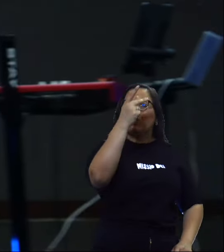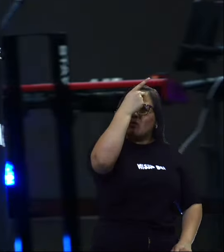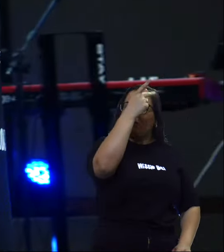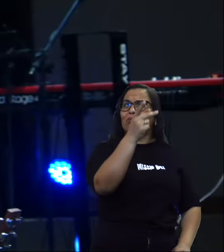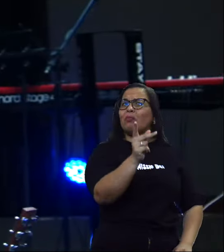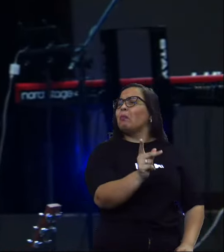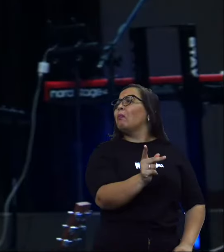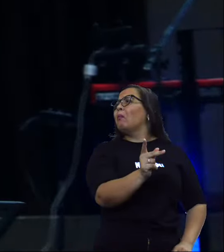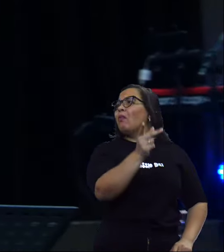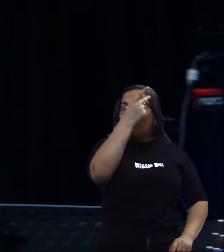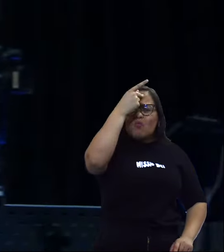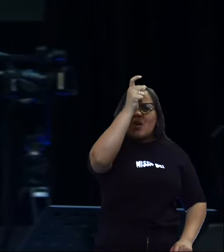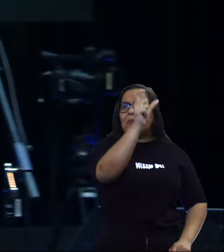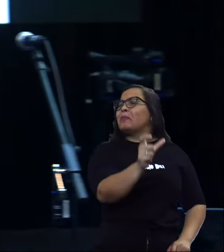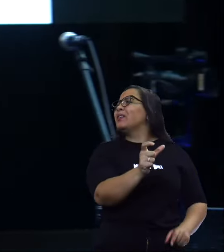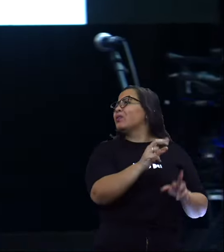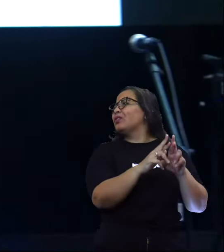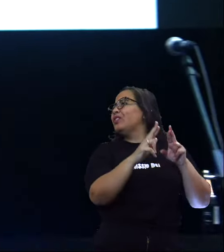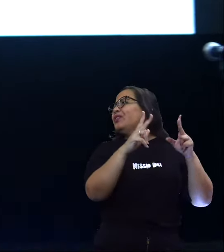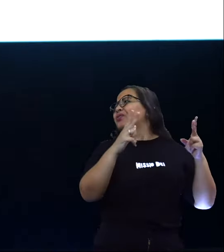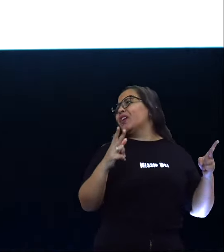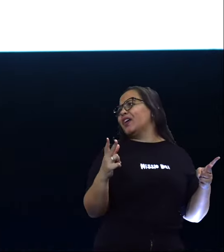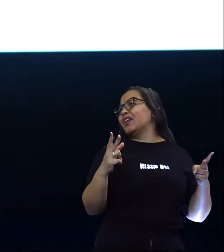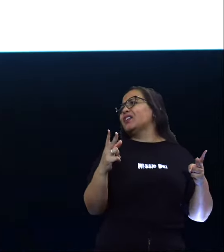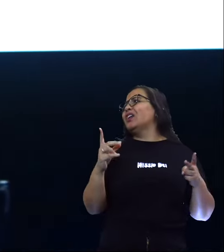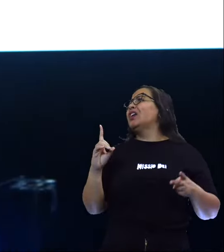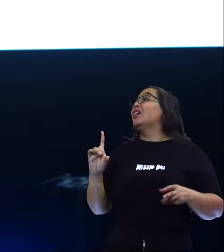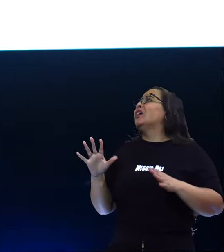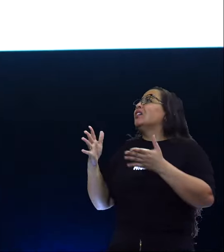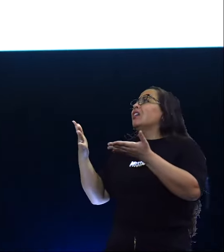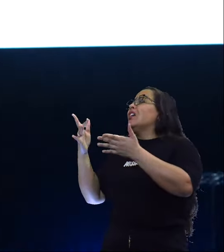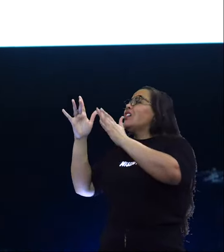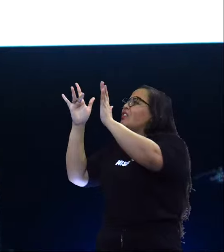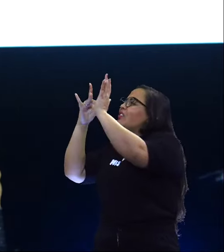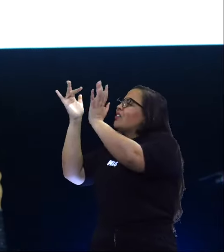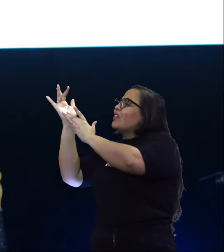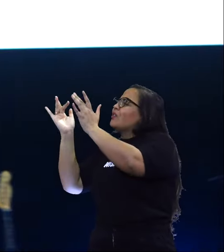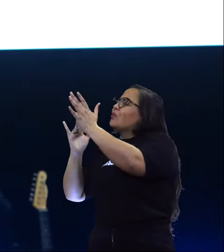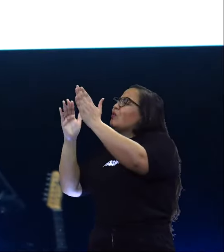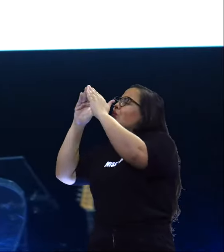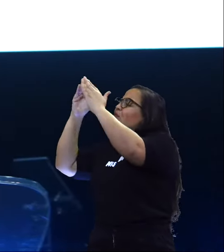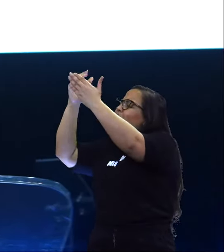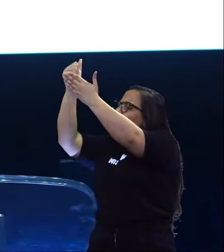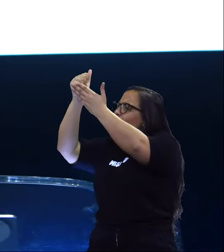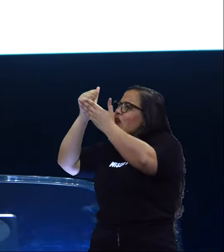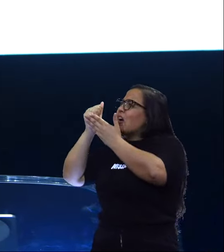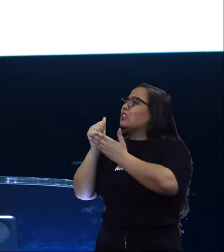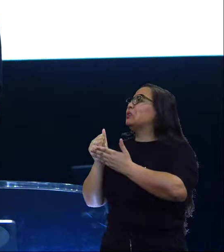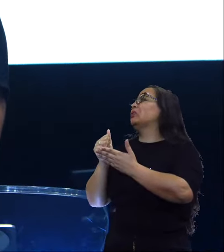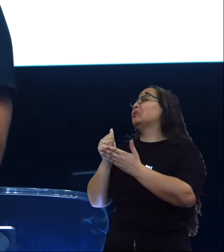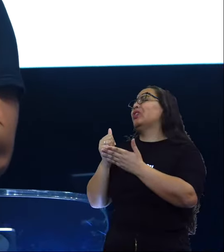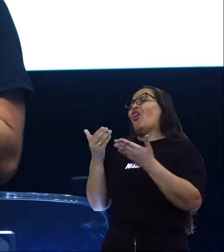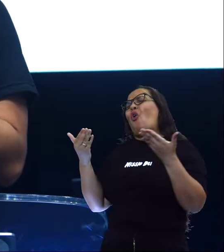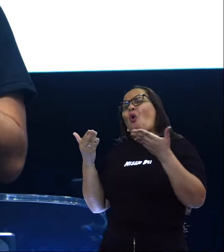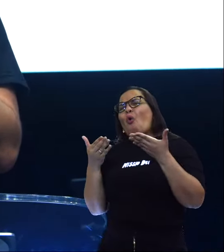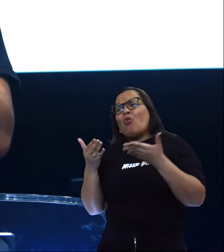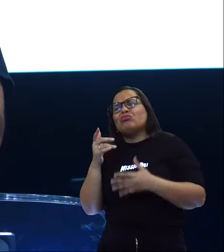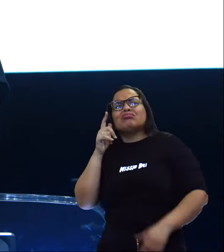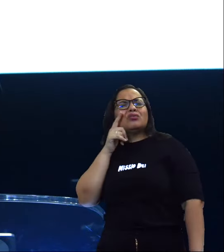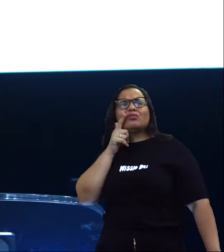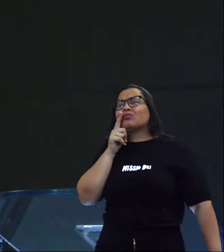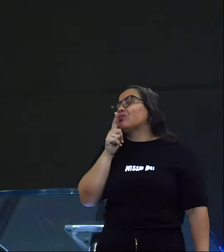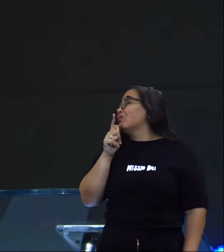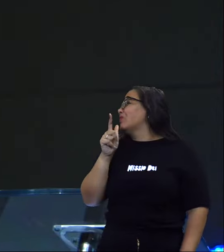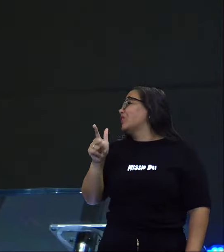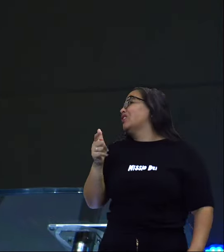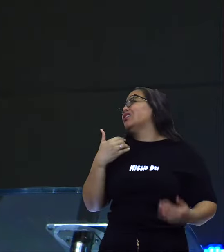Deus, eu falei assim, Jesus, como é que vai ser? Me ajuda, eu não estou conseguindo hoje aqui. Enquanto eu orava, eu ouvi a voz do